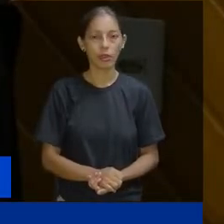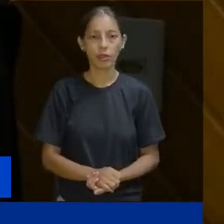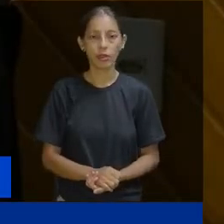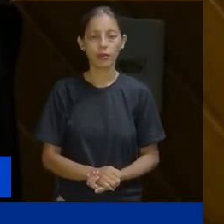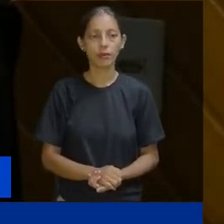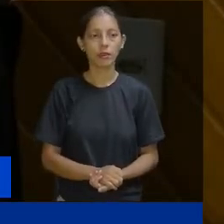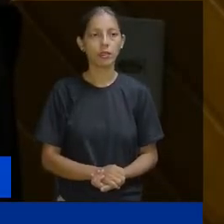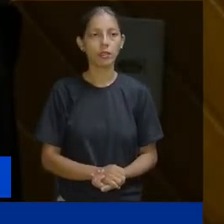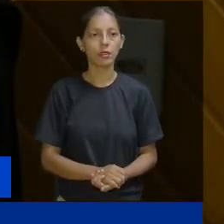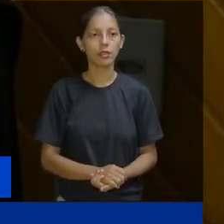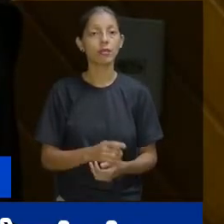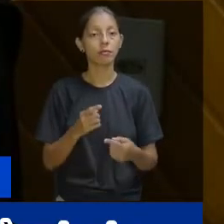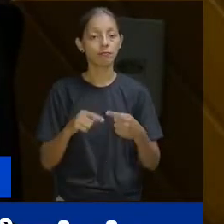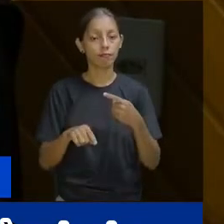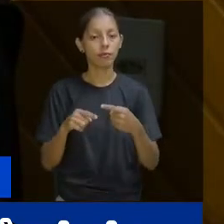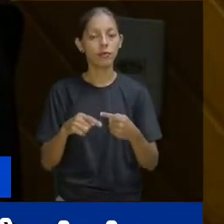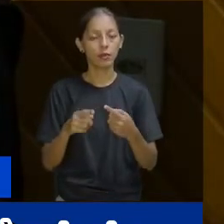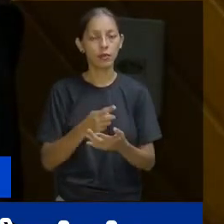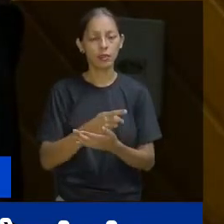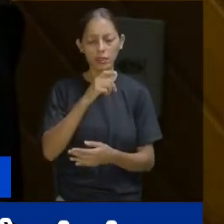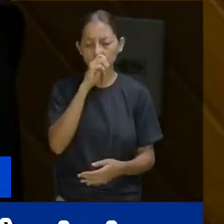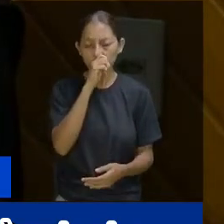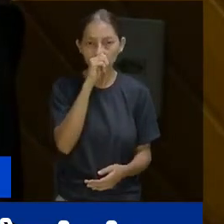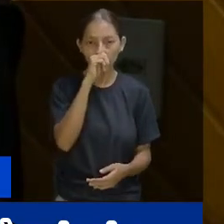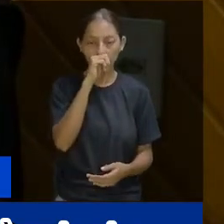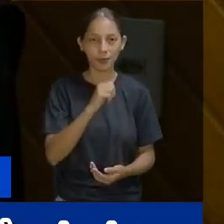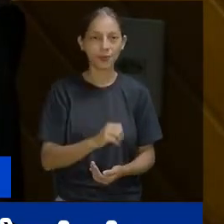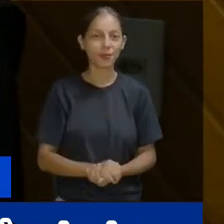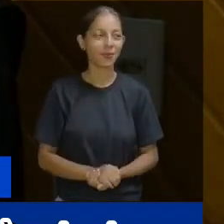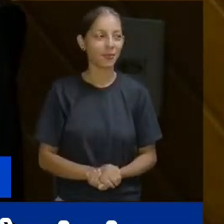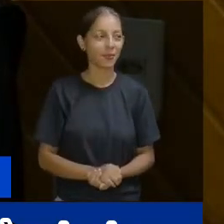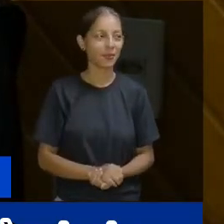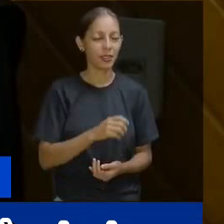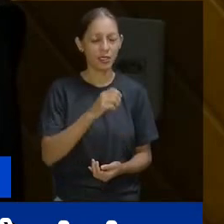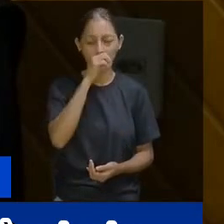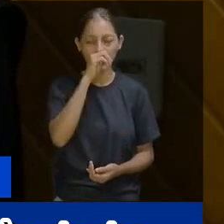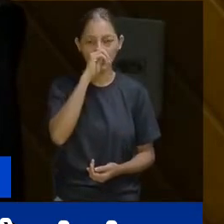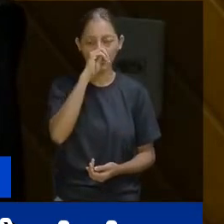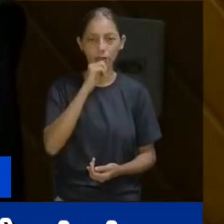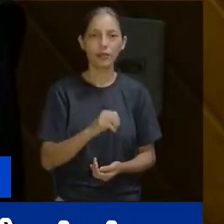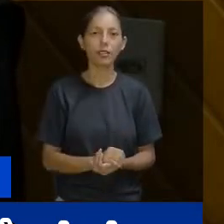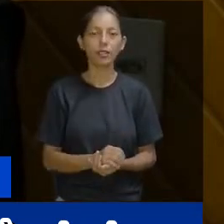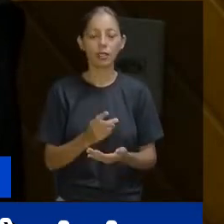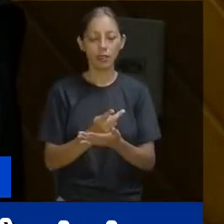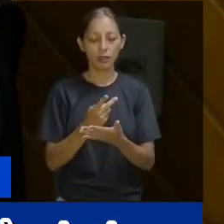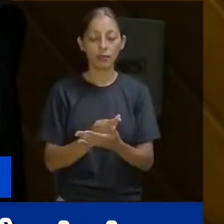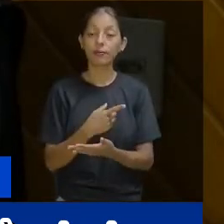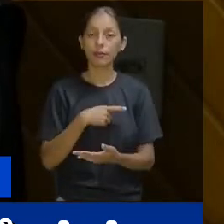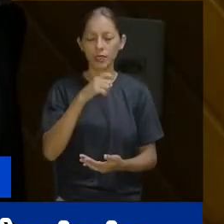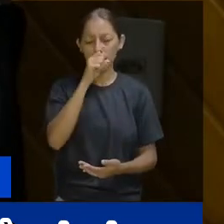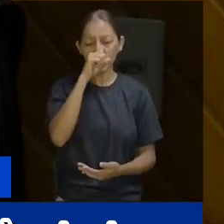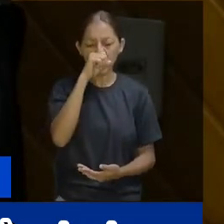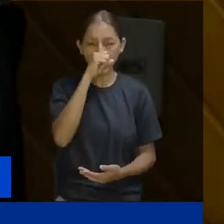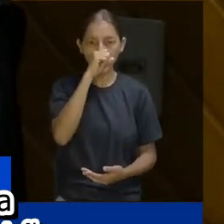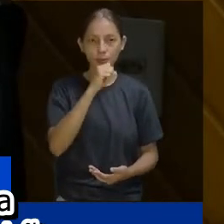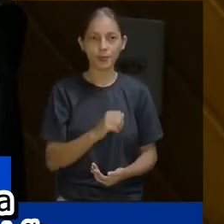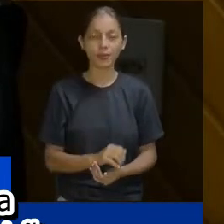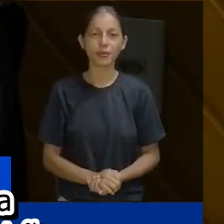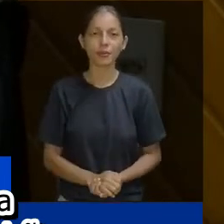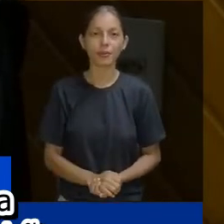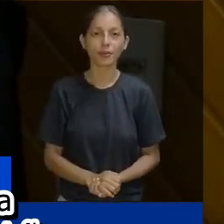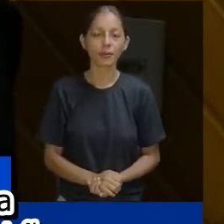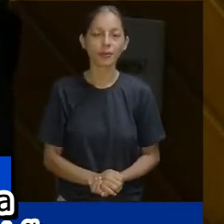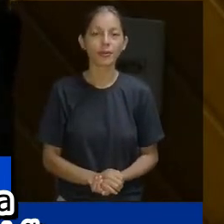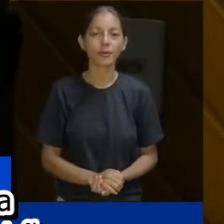da AIME, né, para discutir essas questões de distribuição de recursos às minorias. E então